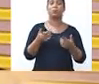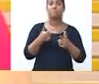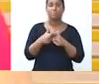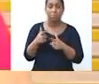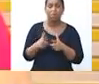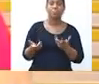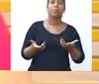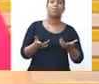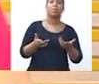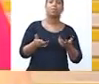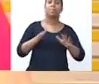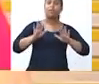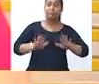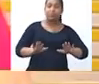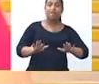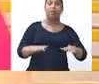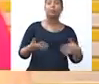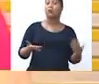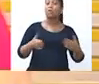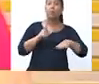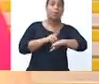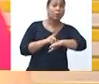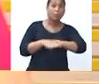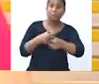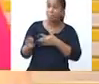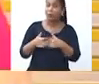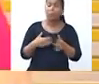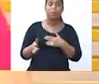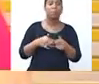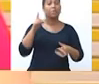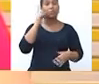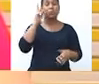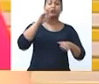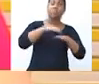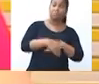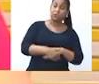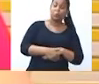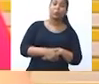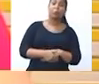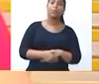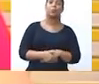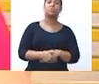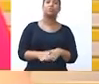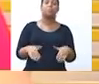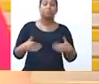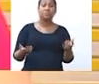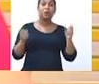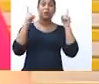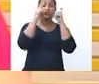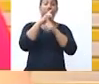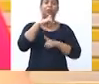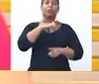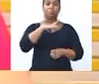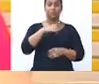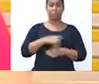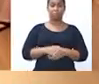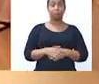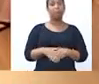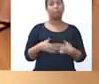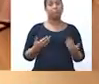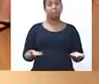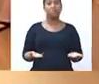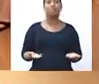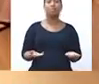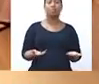Então, ela é requisitada a qualquer momento do dia ou da noite. Então, isso acaba dificultando ainda mais. Deixando, né, ainda